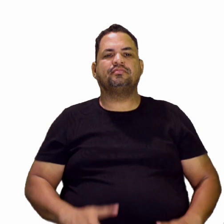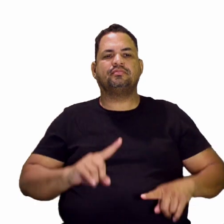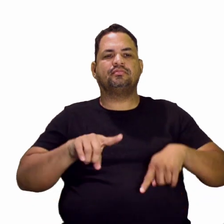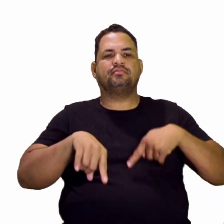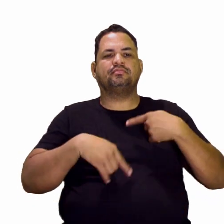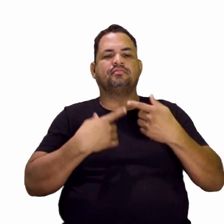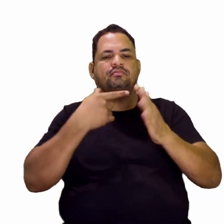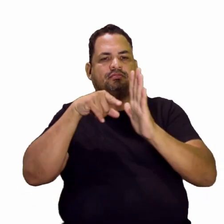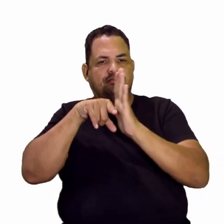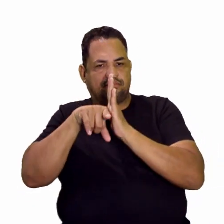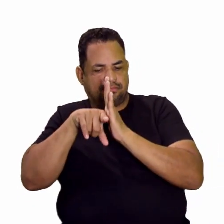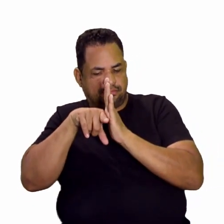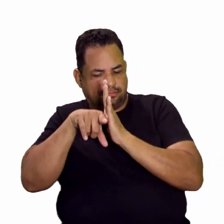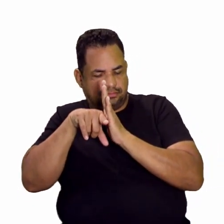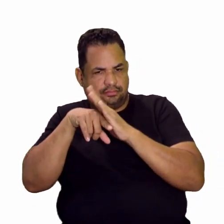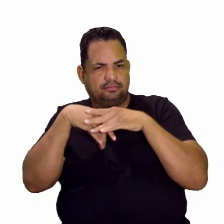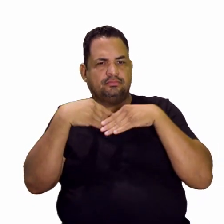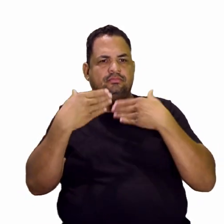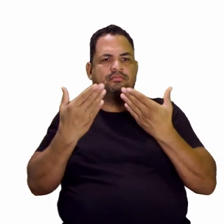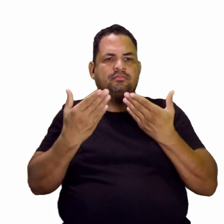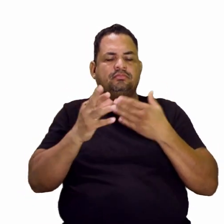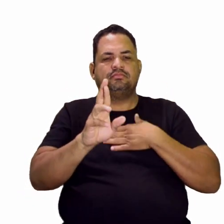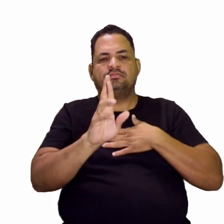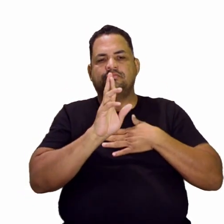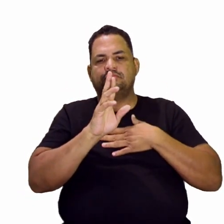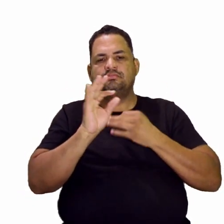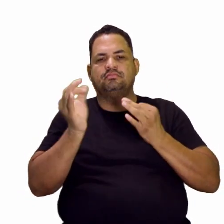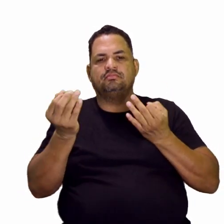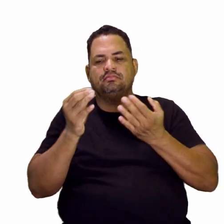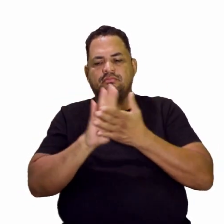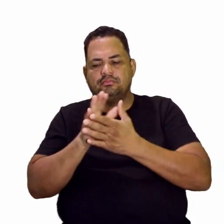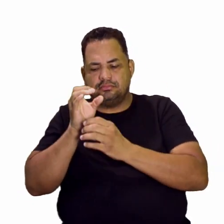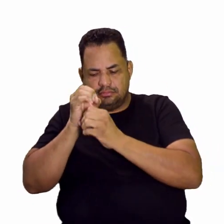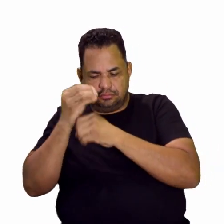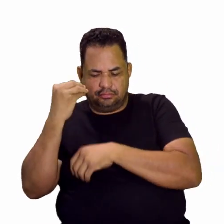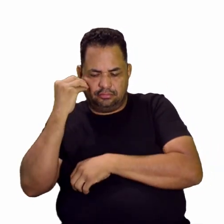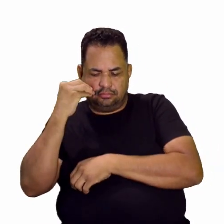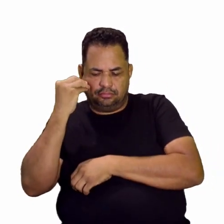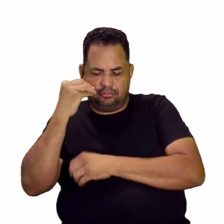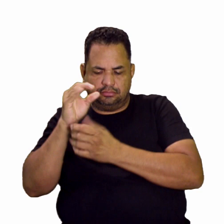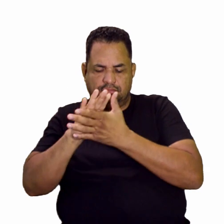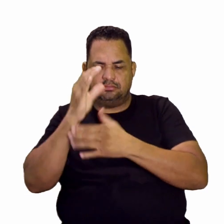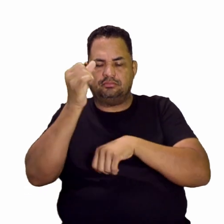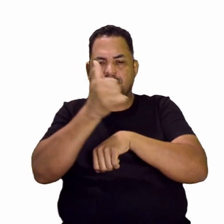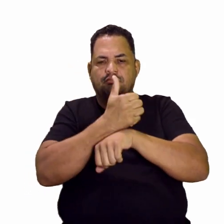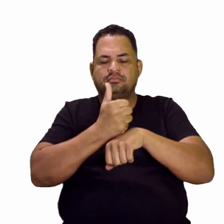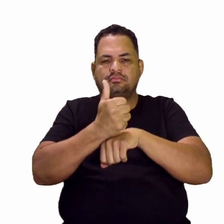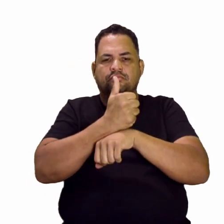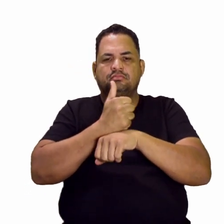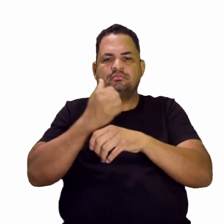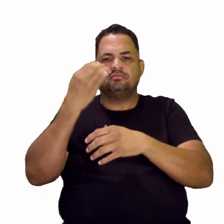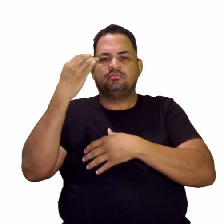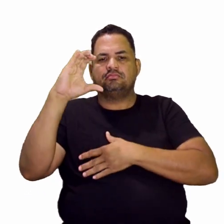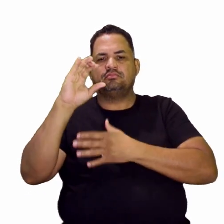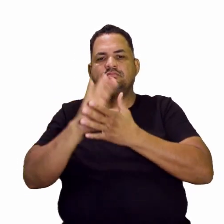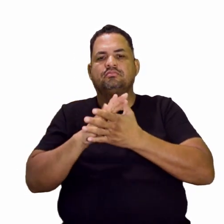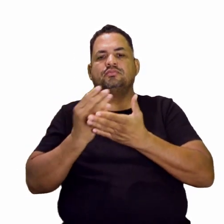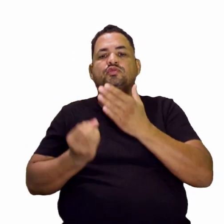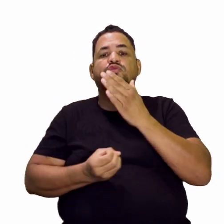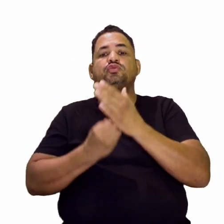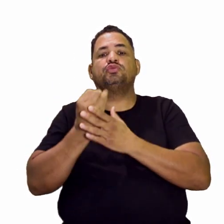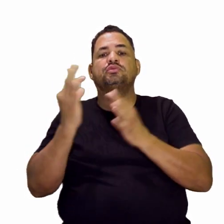Depois de analisar, né, os resultados obtidos com os experimentos, o cientista tira algumas